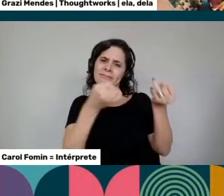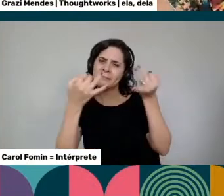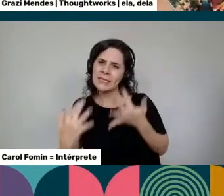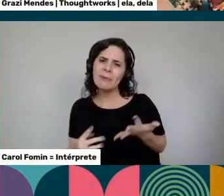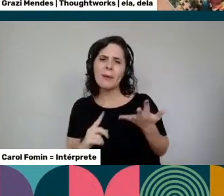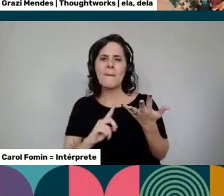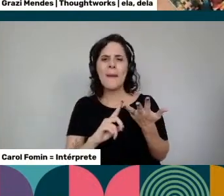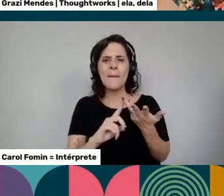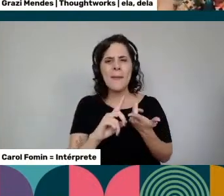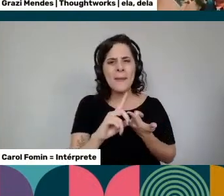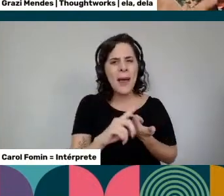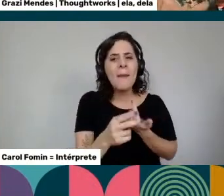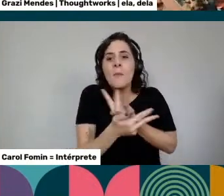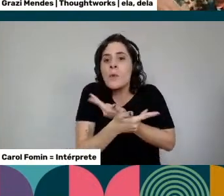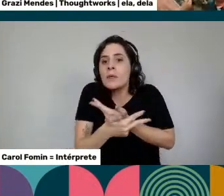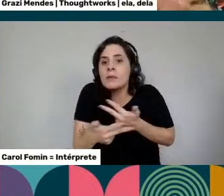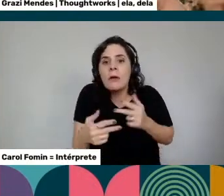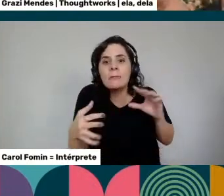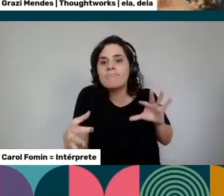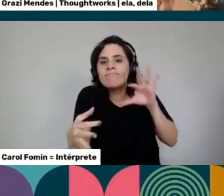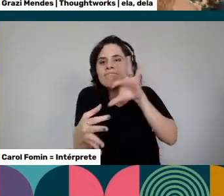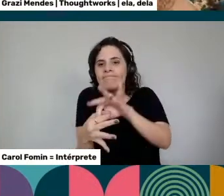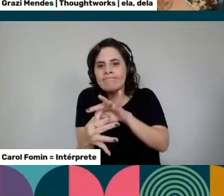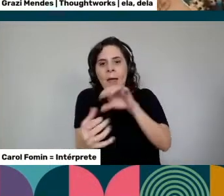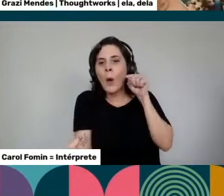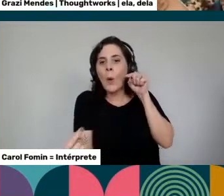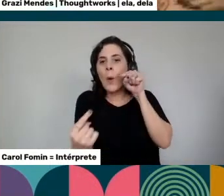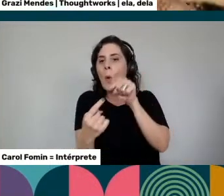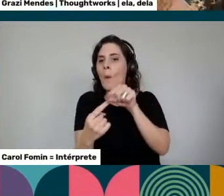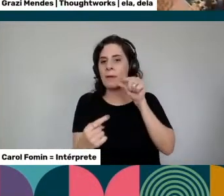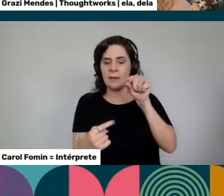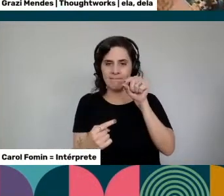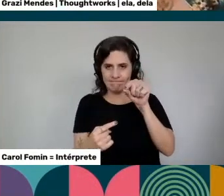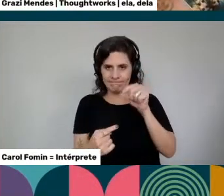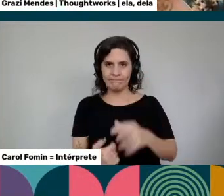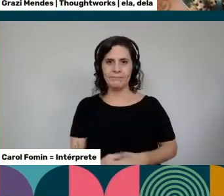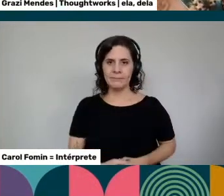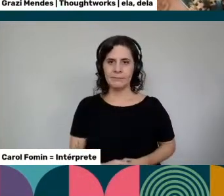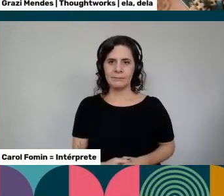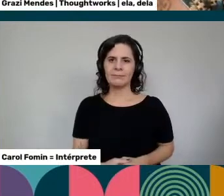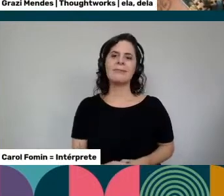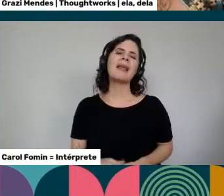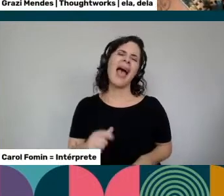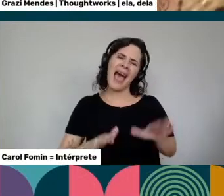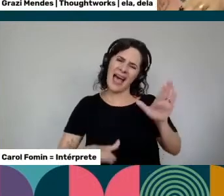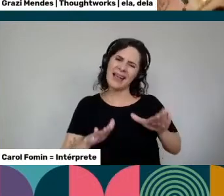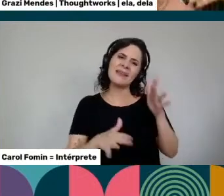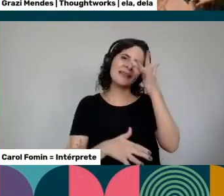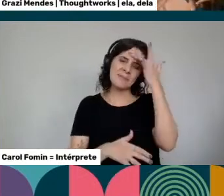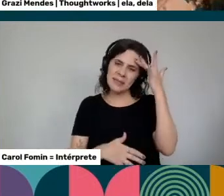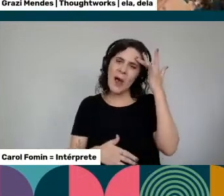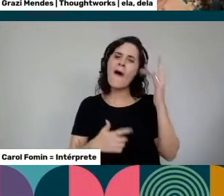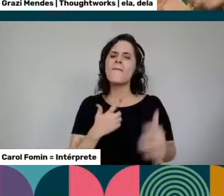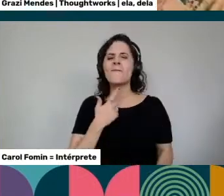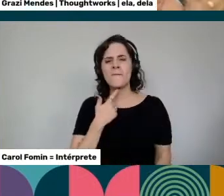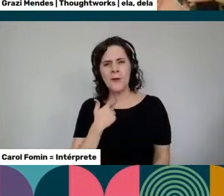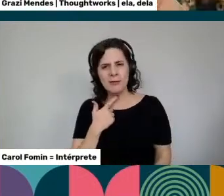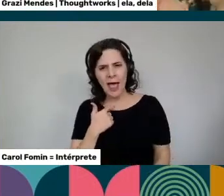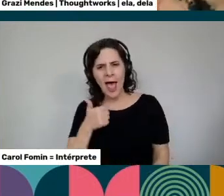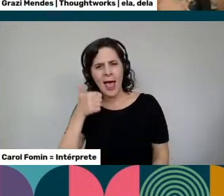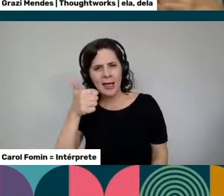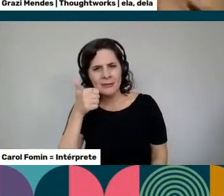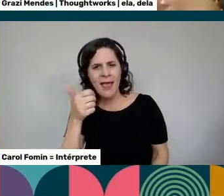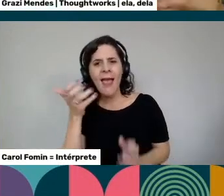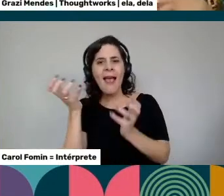se conectam muito com talvez o ponto que a gente falou lá. Existe muita boa vontade, né, aquela intenção. Felizmente, a gente